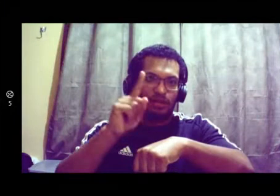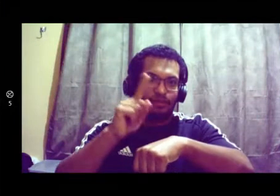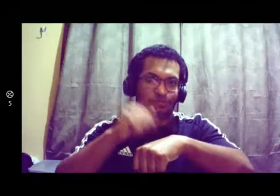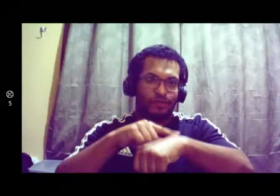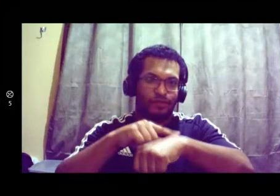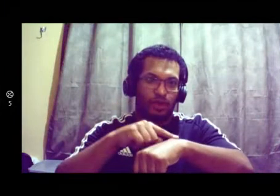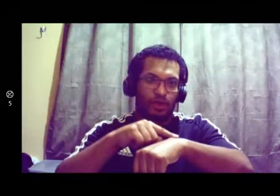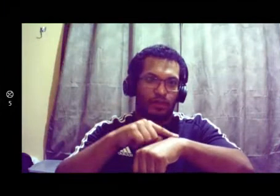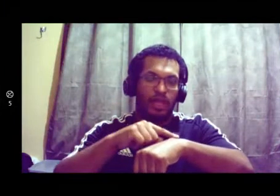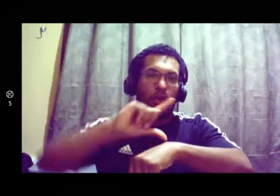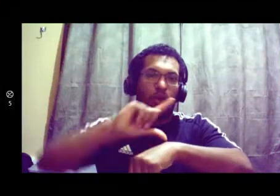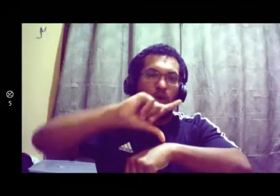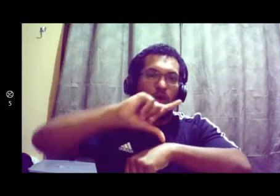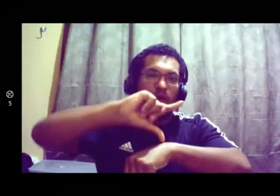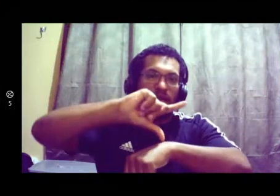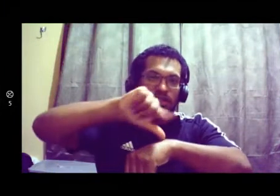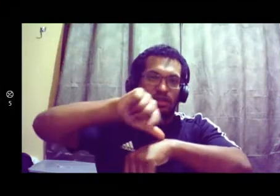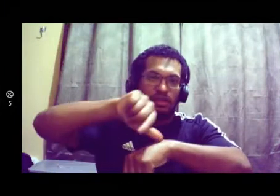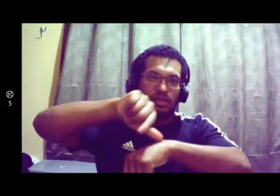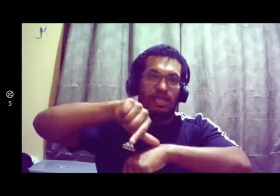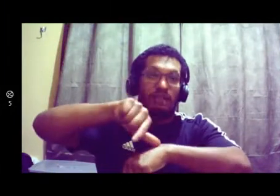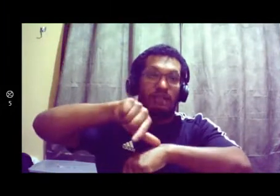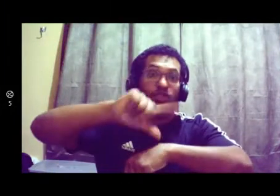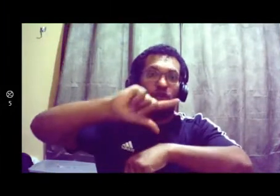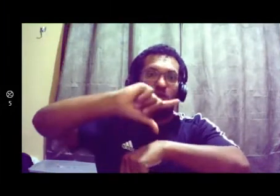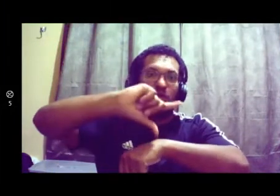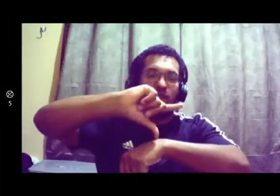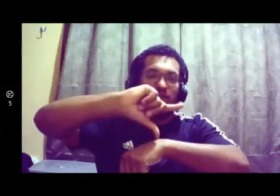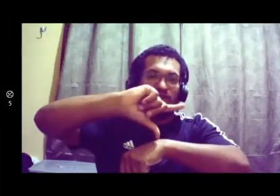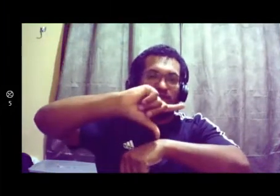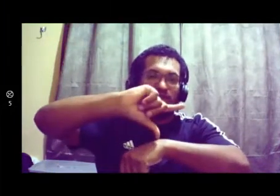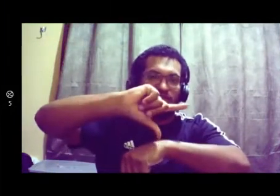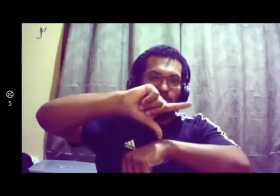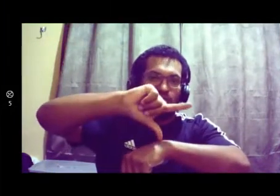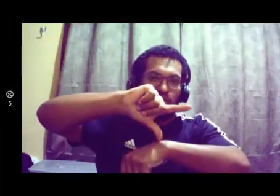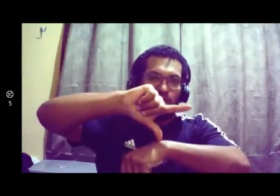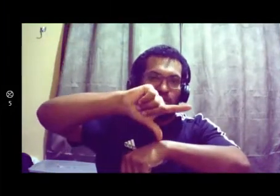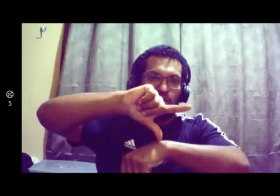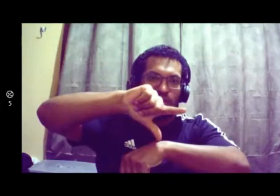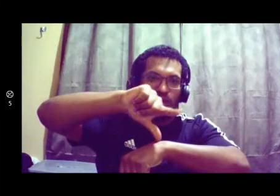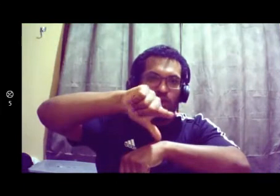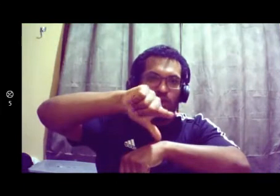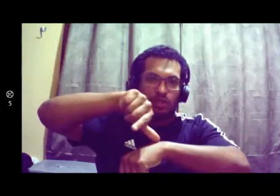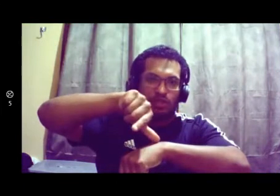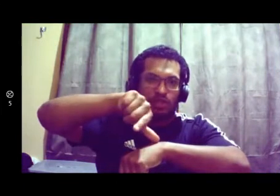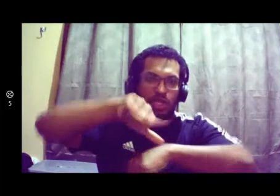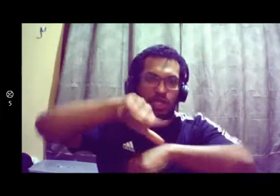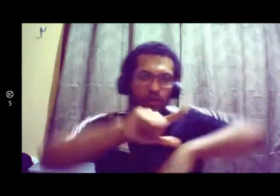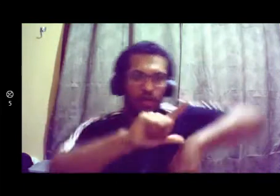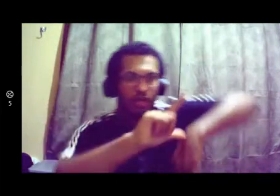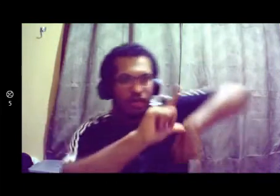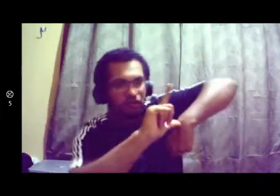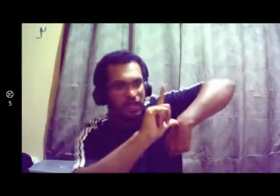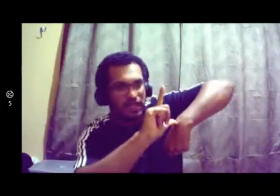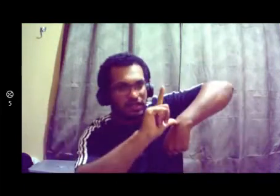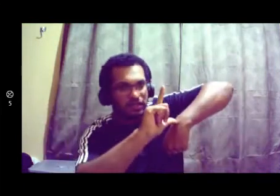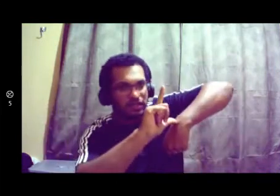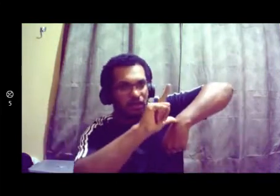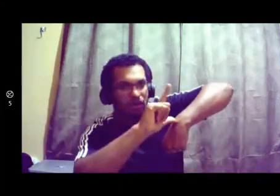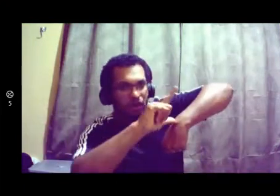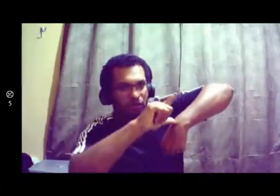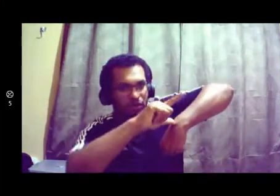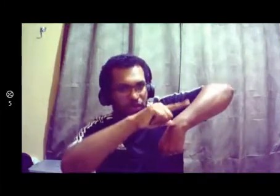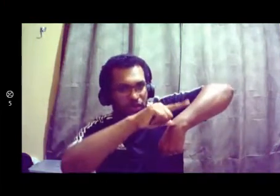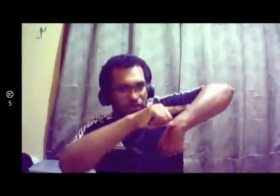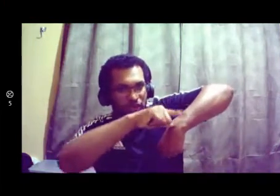lembra? Hora. Ou assim, ó, que é mais comum, porque você faz o ponteiro do relógio se mexendo. Então, ficaria assim,